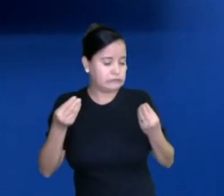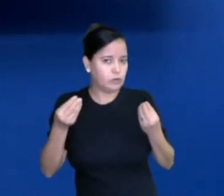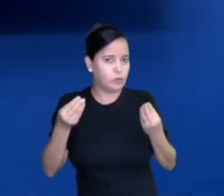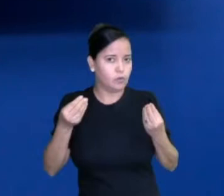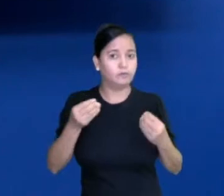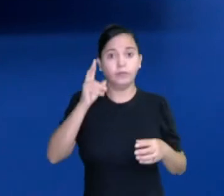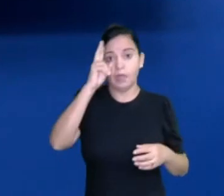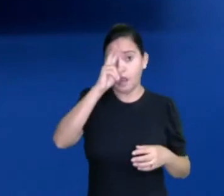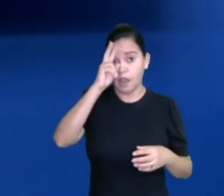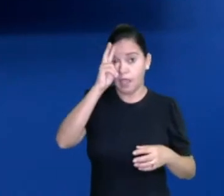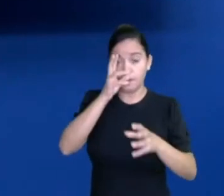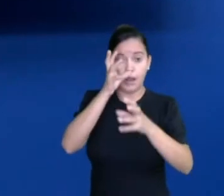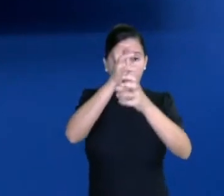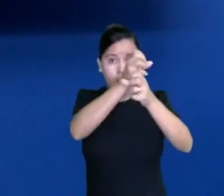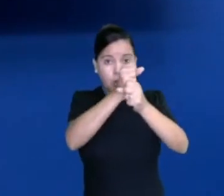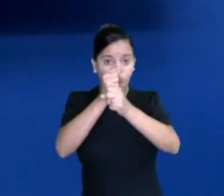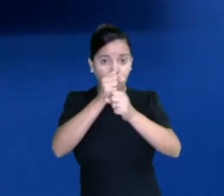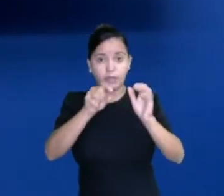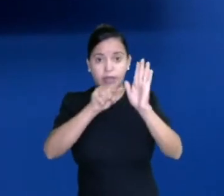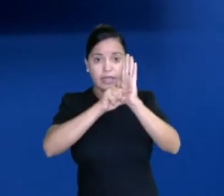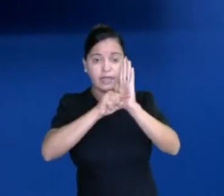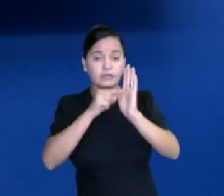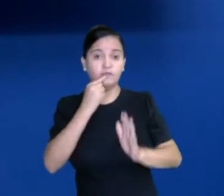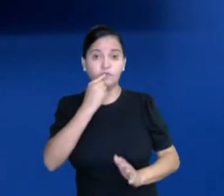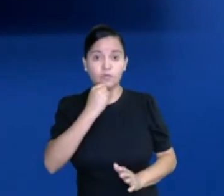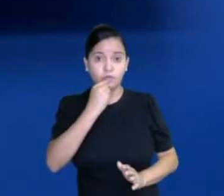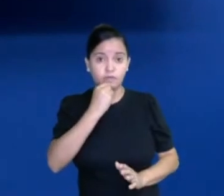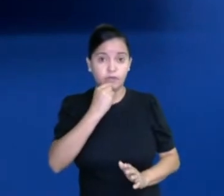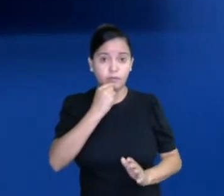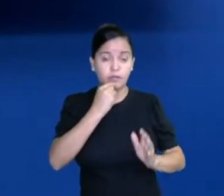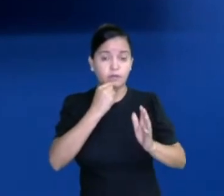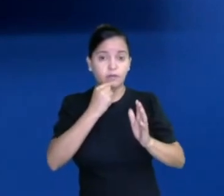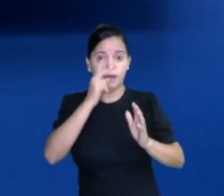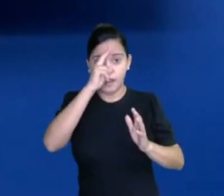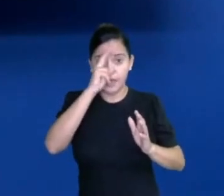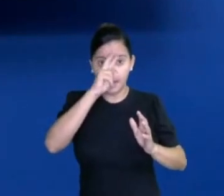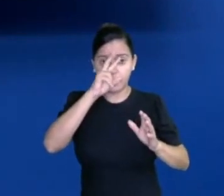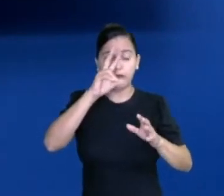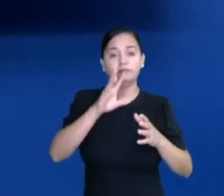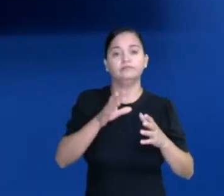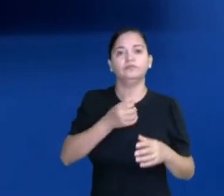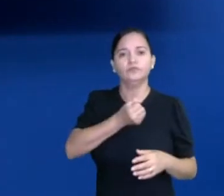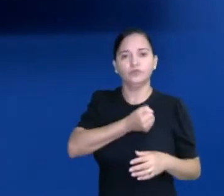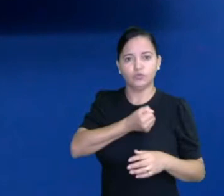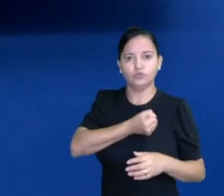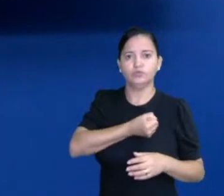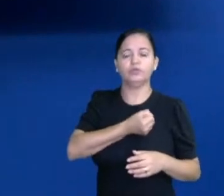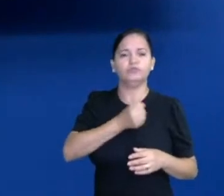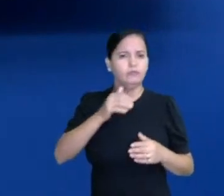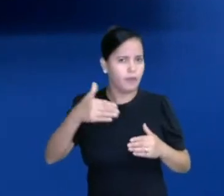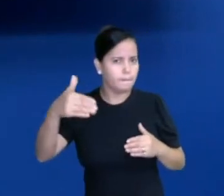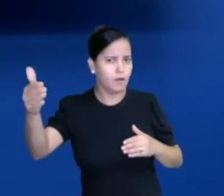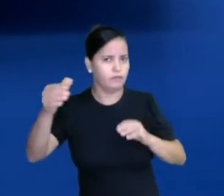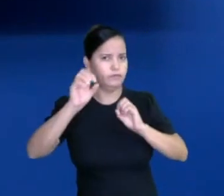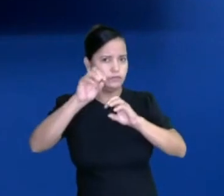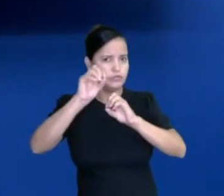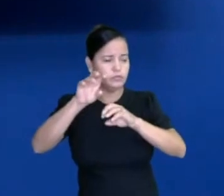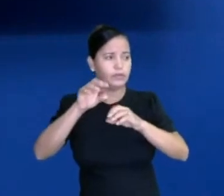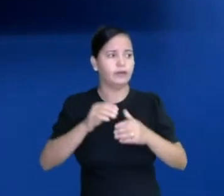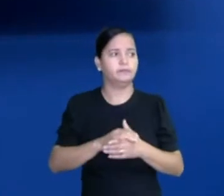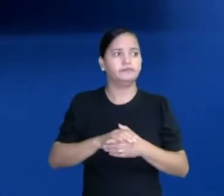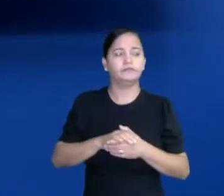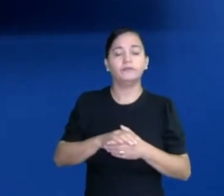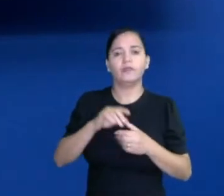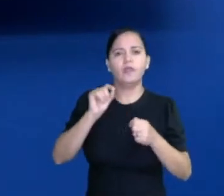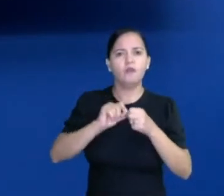no vermelho, que aí a gente vai lembrar daquele número negativo dos números inteiros, tá? Mas na frente a gente vai ver. E aí, o que é que eu vou fazer